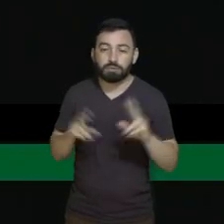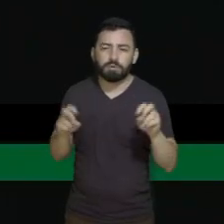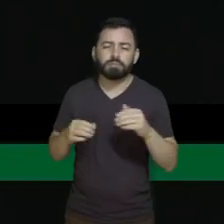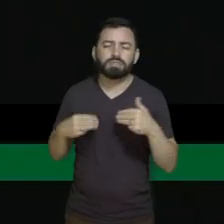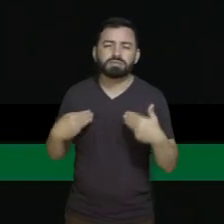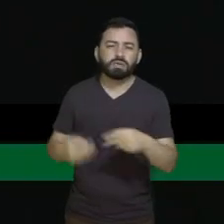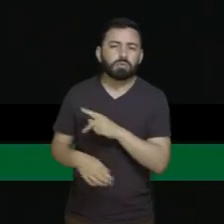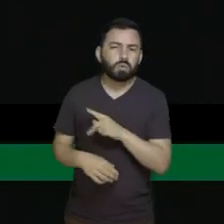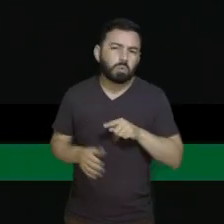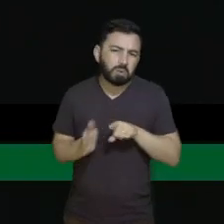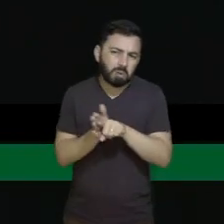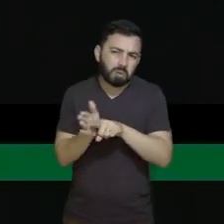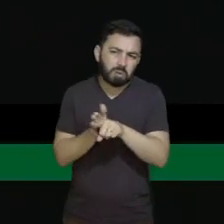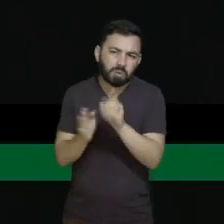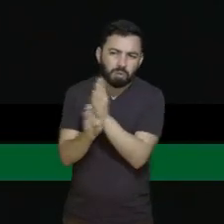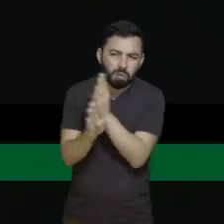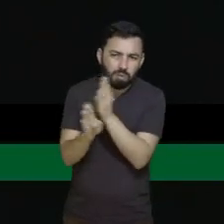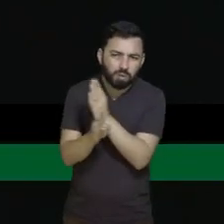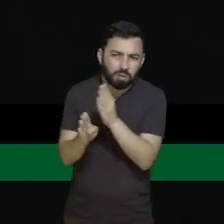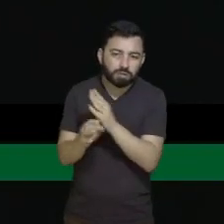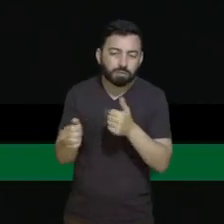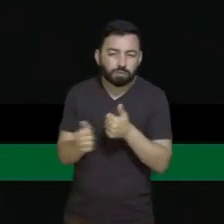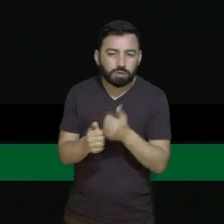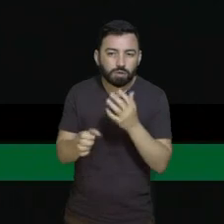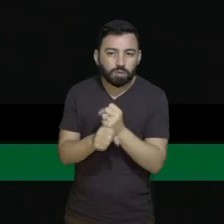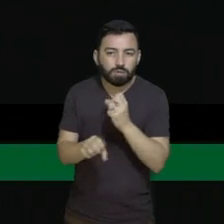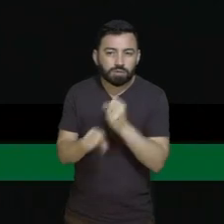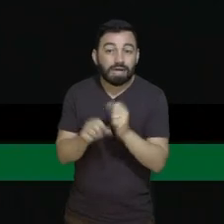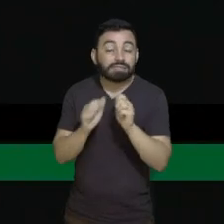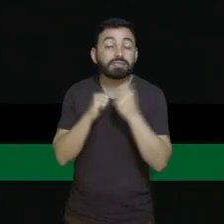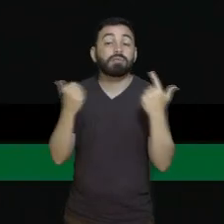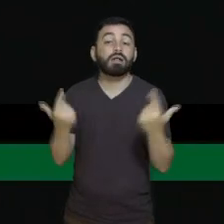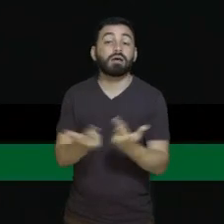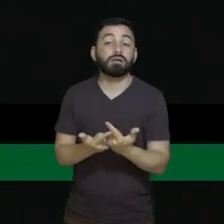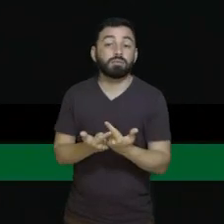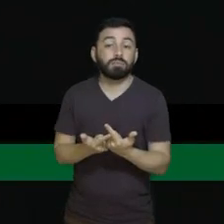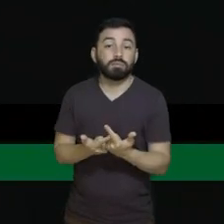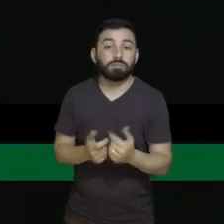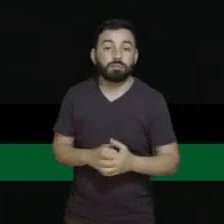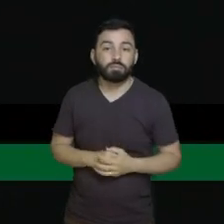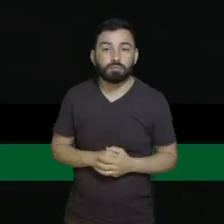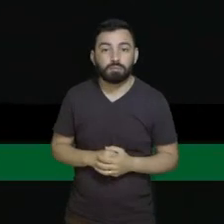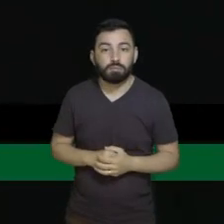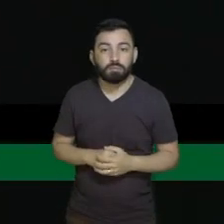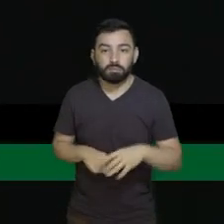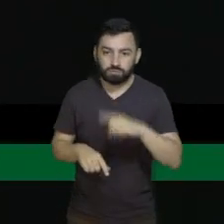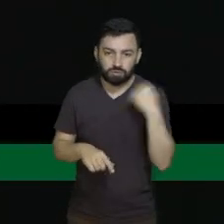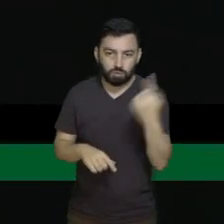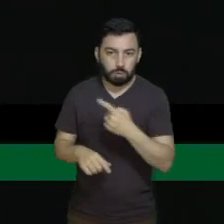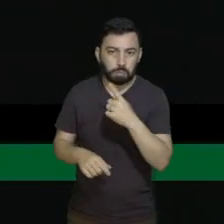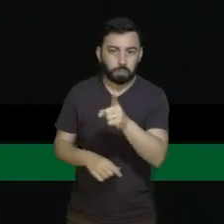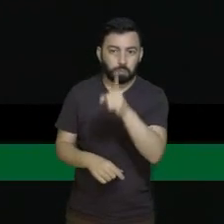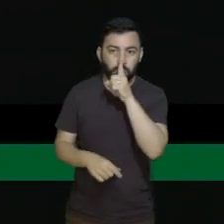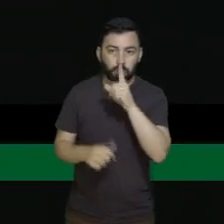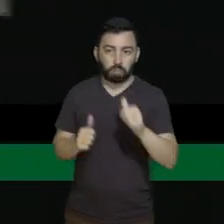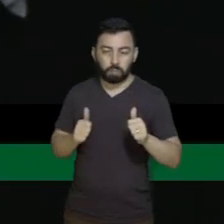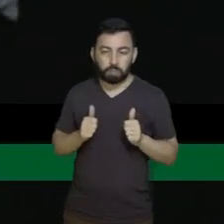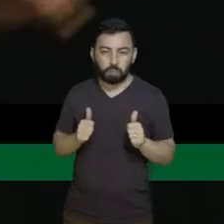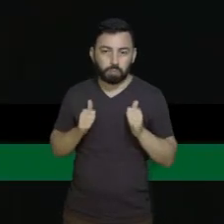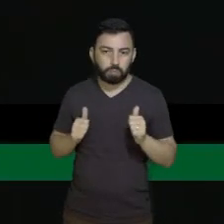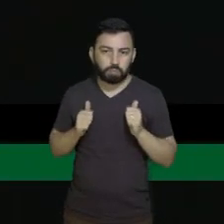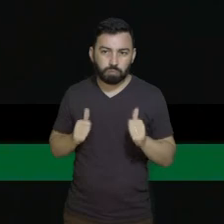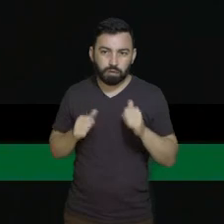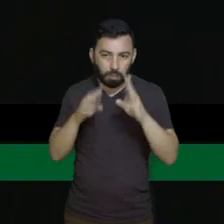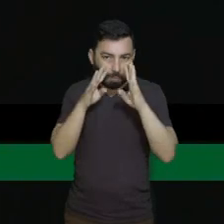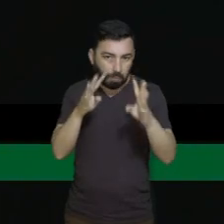Público investigando, Tribunal de Contas investigando e Assembleia Legislativa. Vamos continuar quietos, assistindo, fazendo de conta